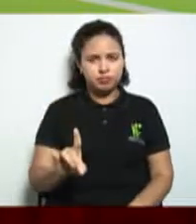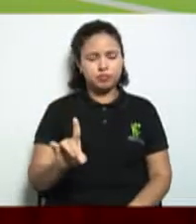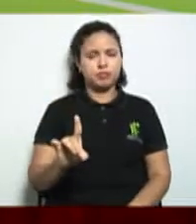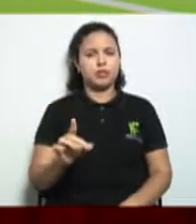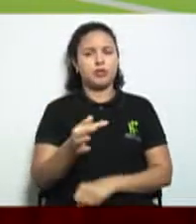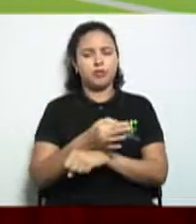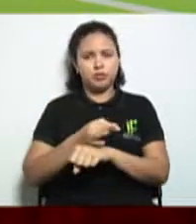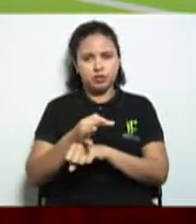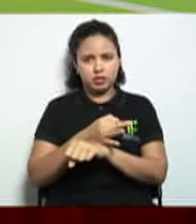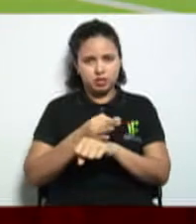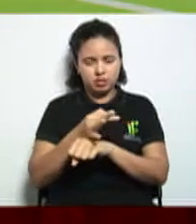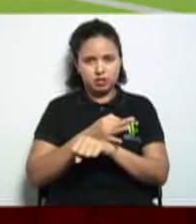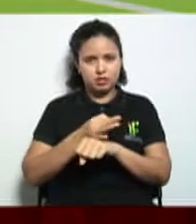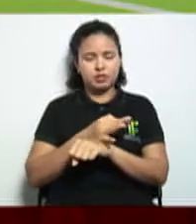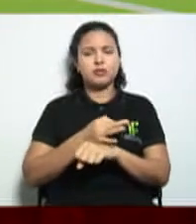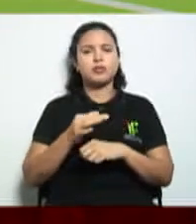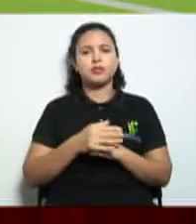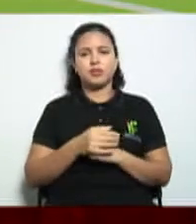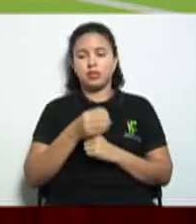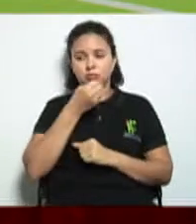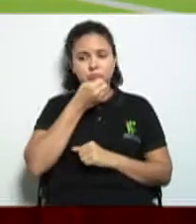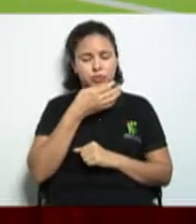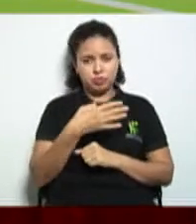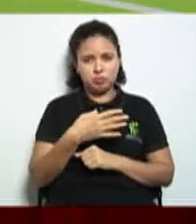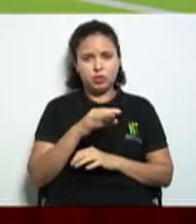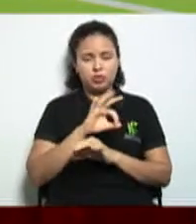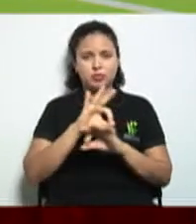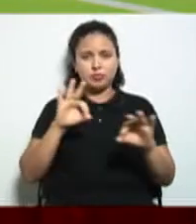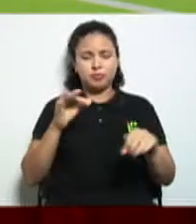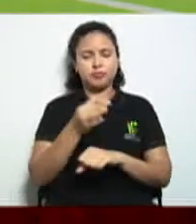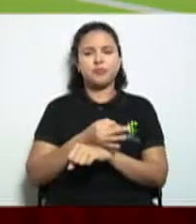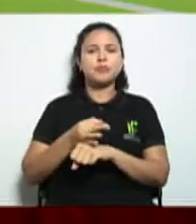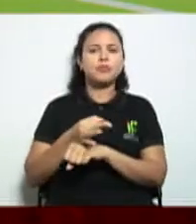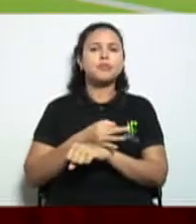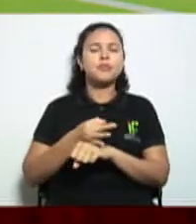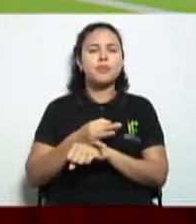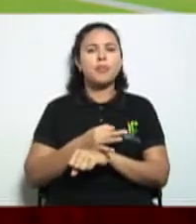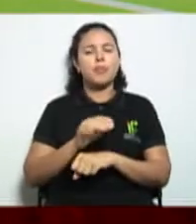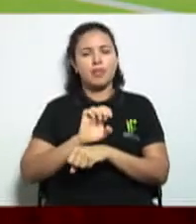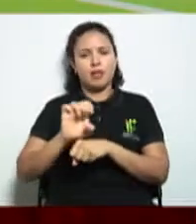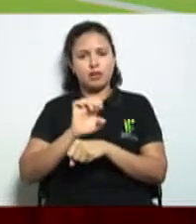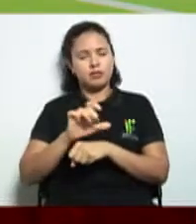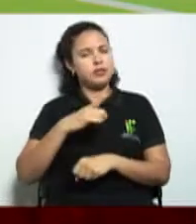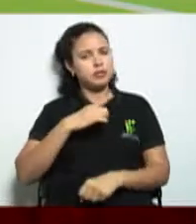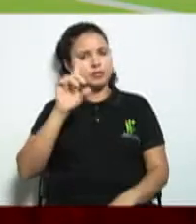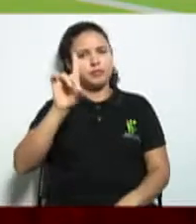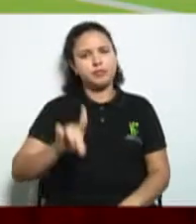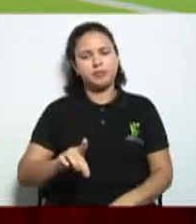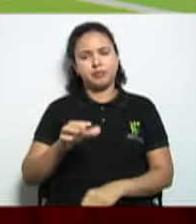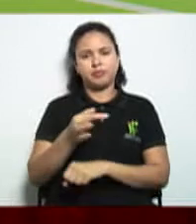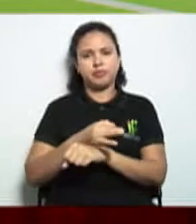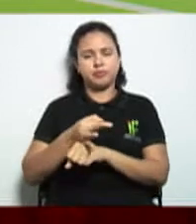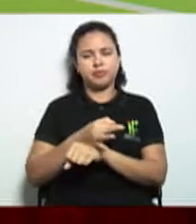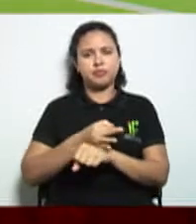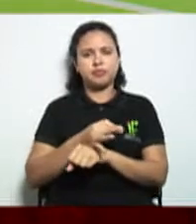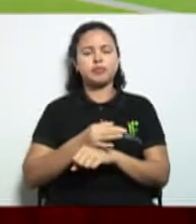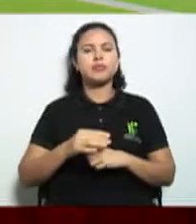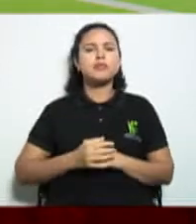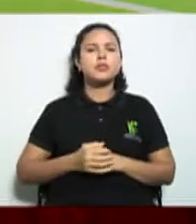do estágio. Isso é bom, né, professora? Isso é ótimo, né? Férias. Então, o estagiário também tem direito a férias. O